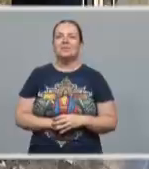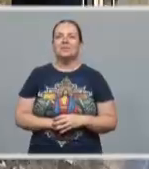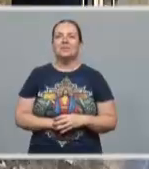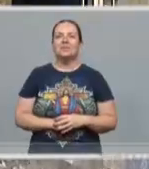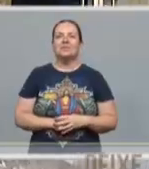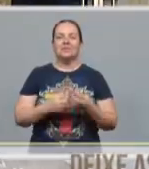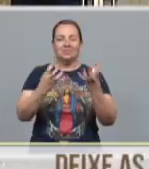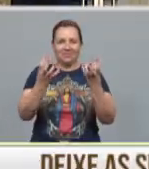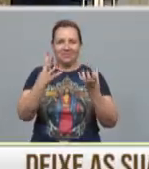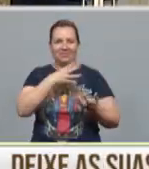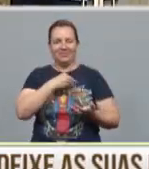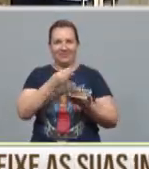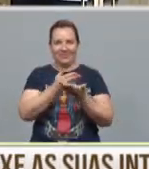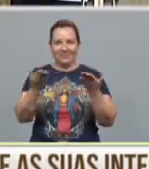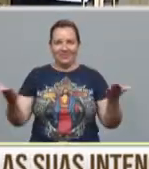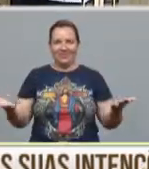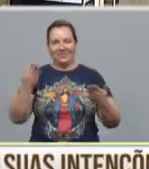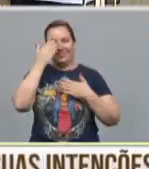Queridos filhos,